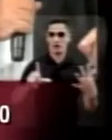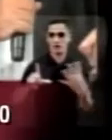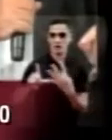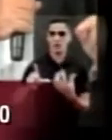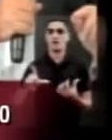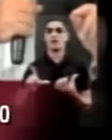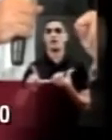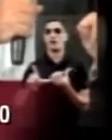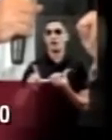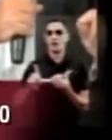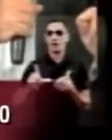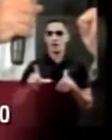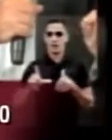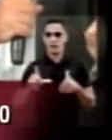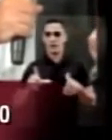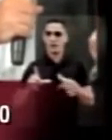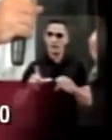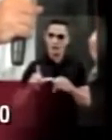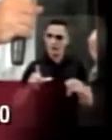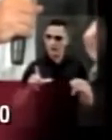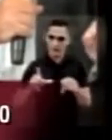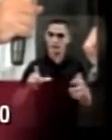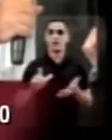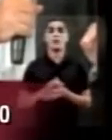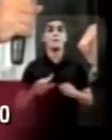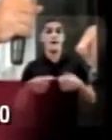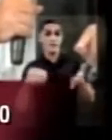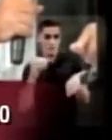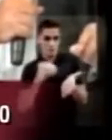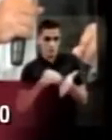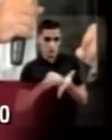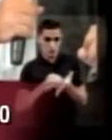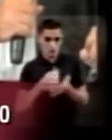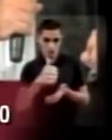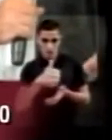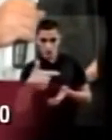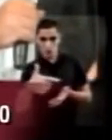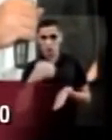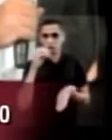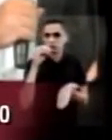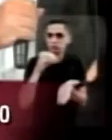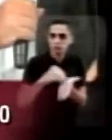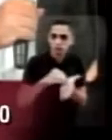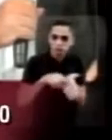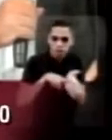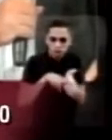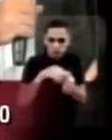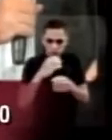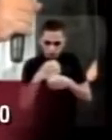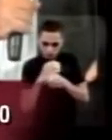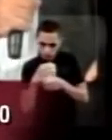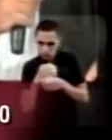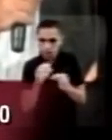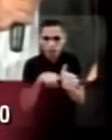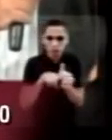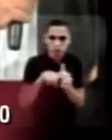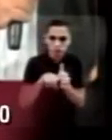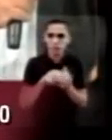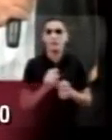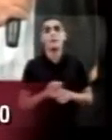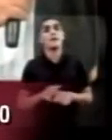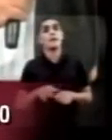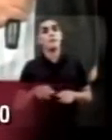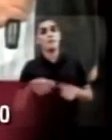Só que faltam 12 exames ainda para serem analisados. Se nós fizermos